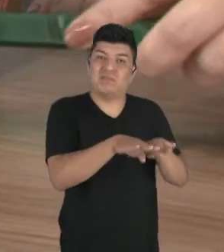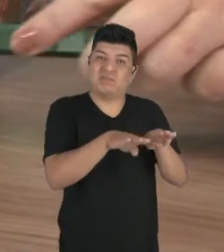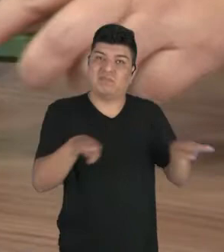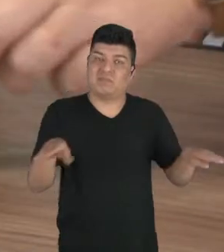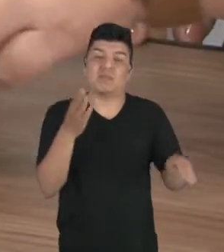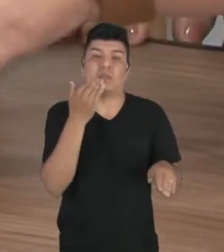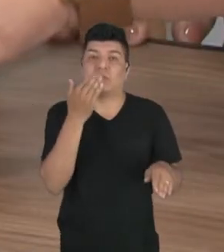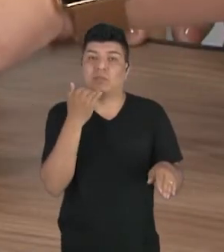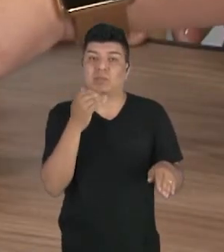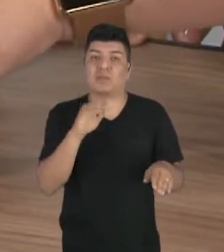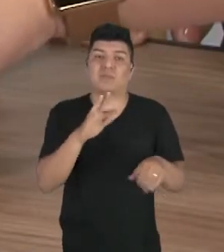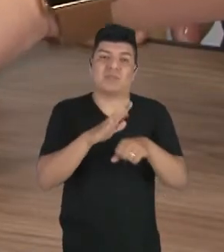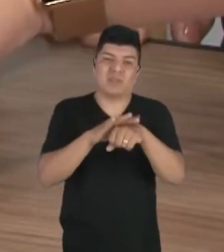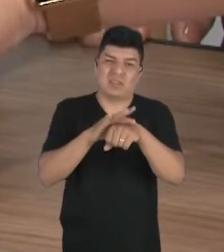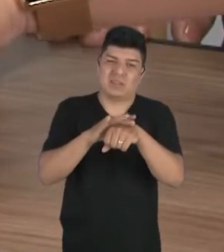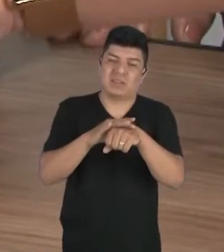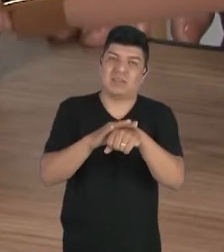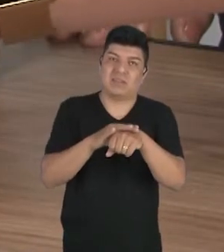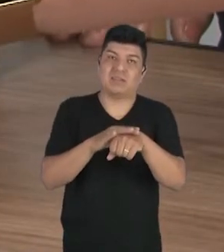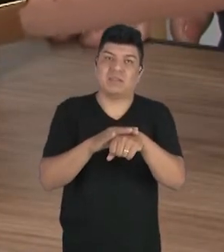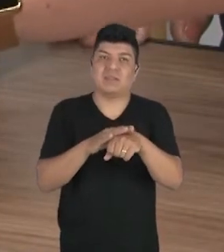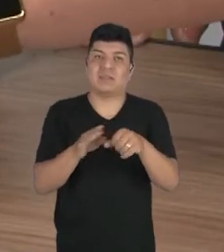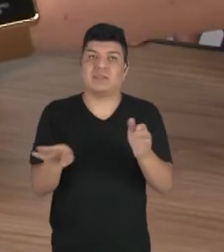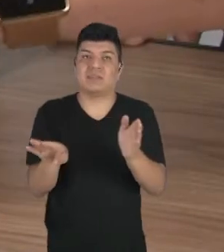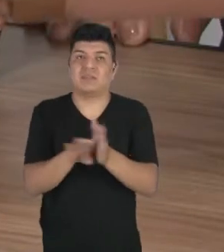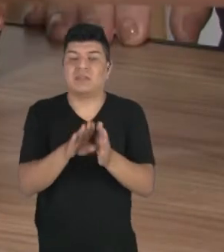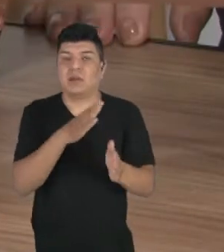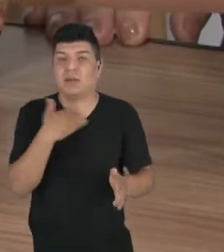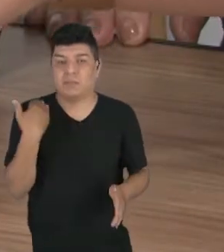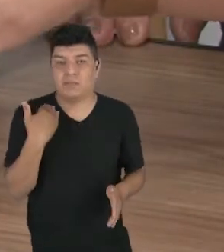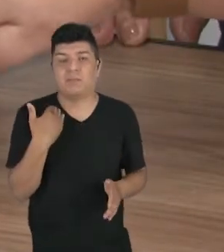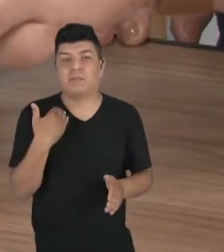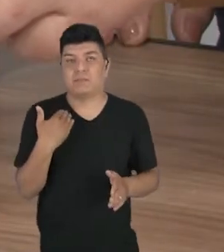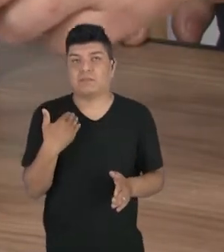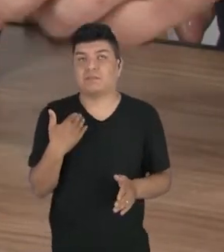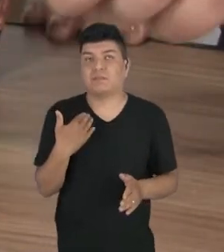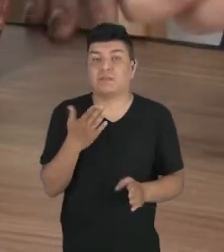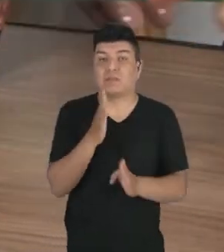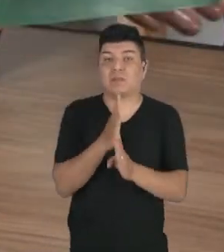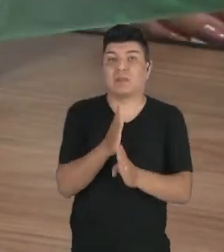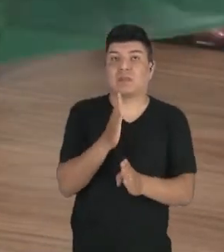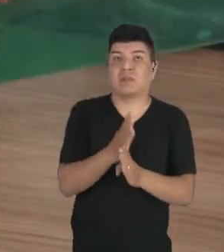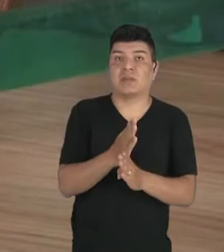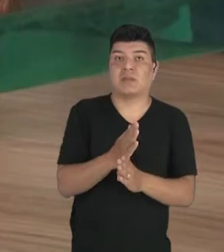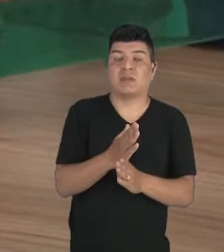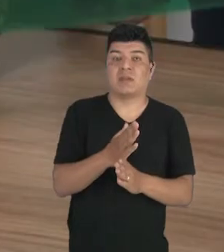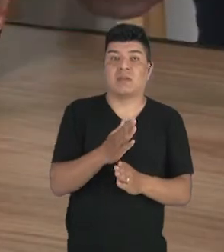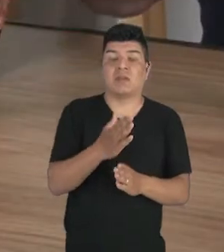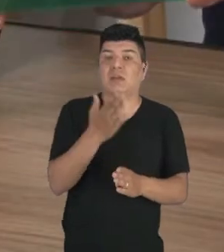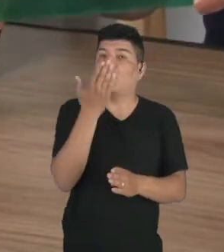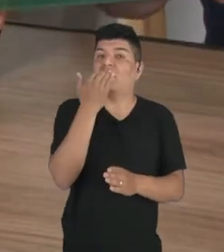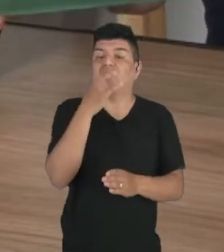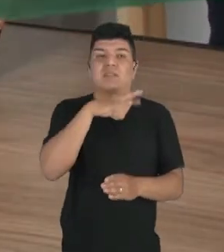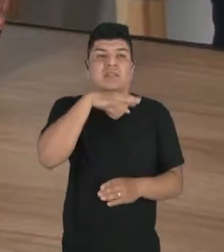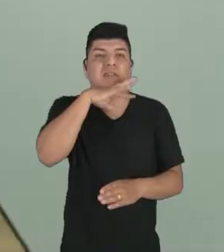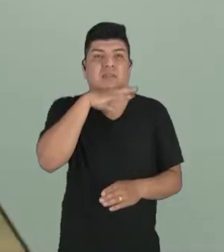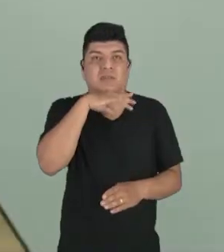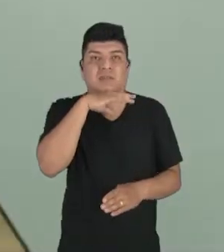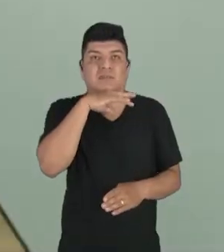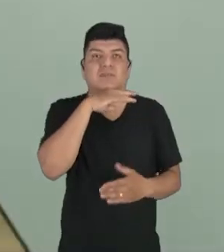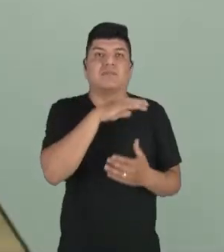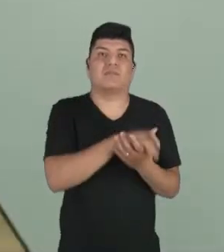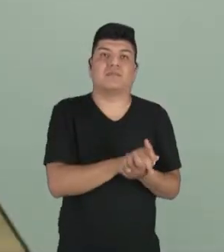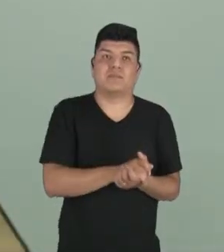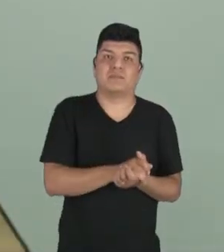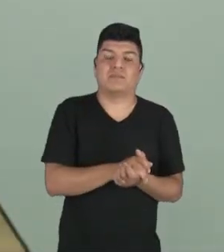então muitos adoeciam e chegavam, né, a vir a óbito. E por conta da má alimentação, por conta das